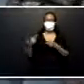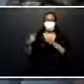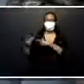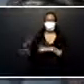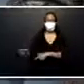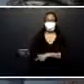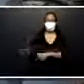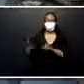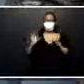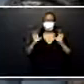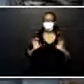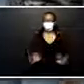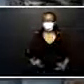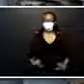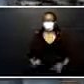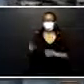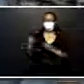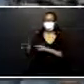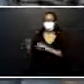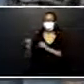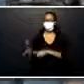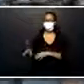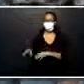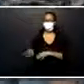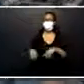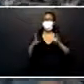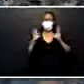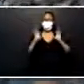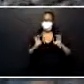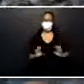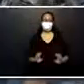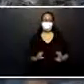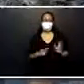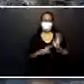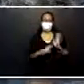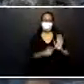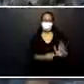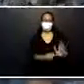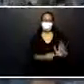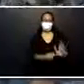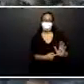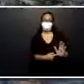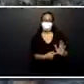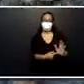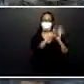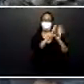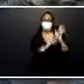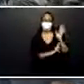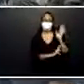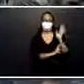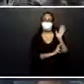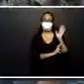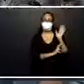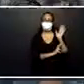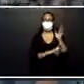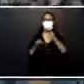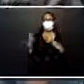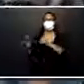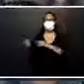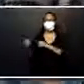que atuam como docente. A ética se revela nos atos morais e a educação